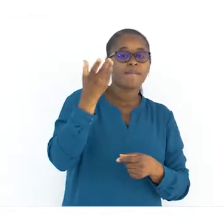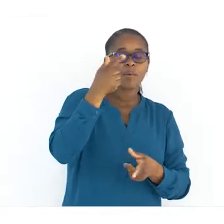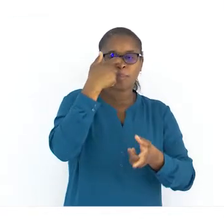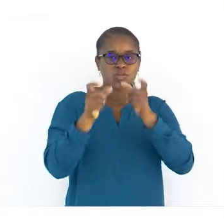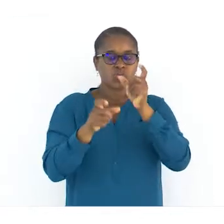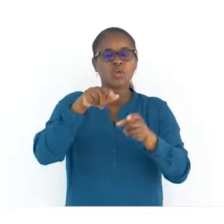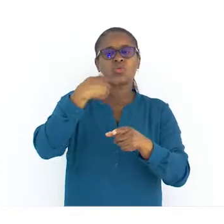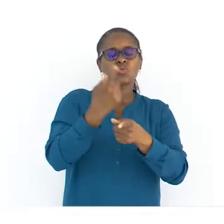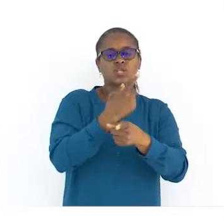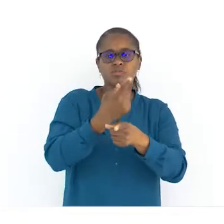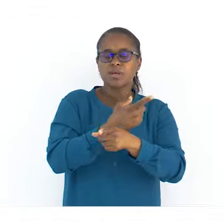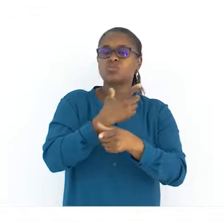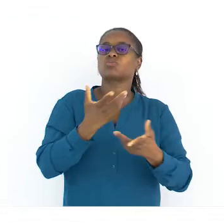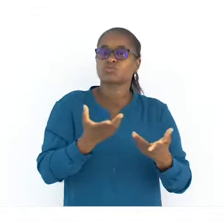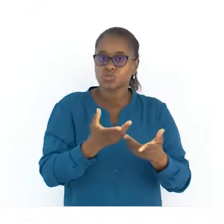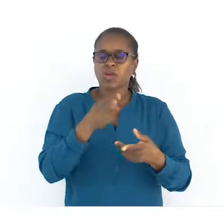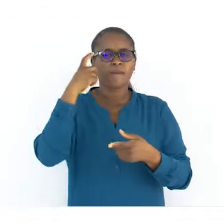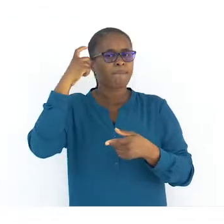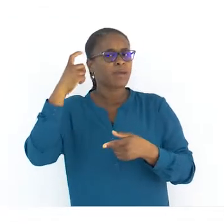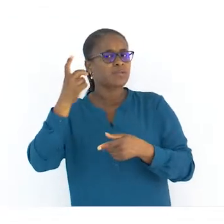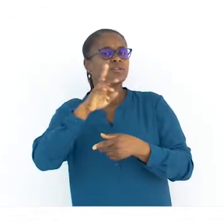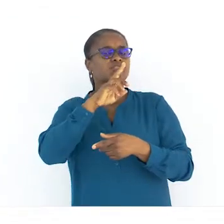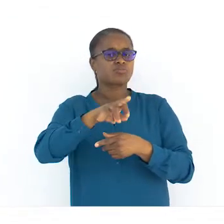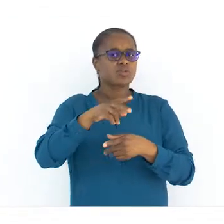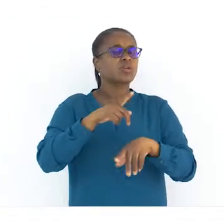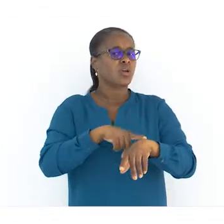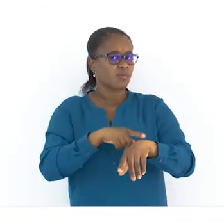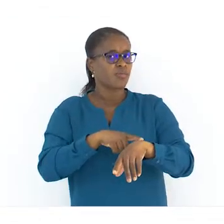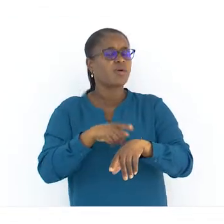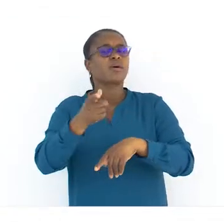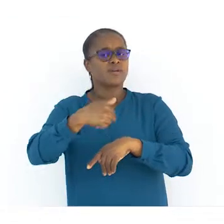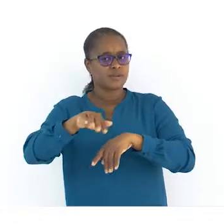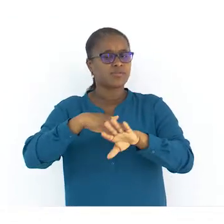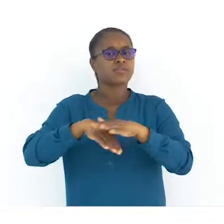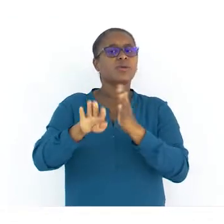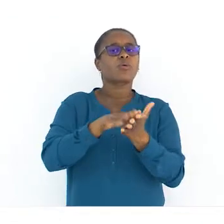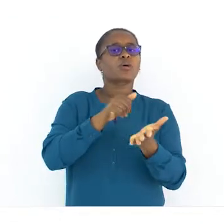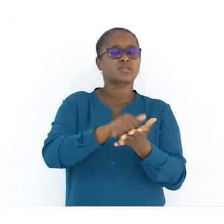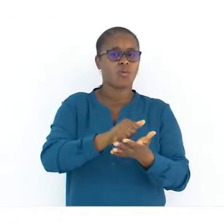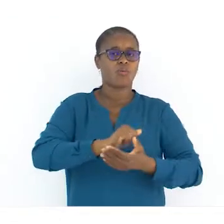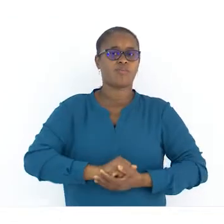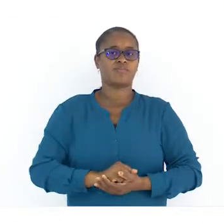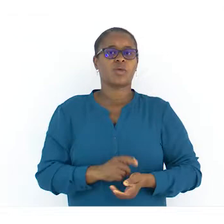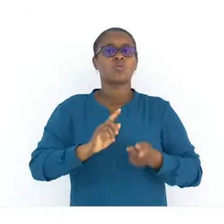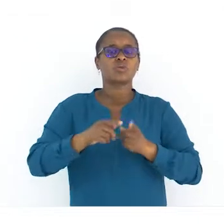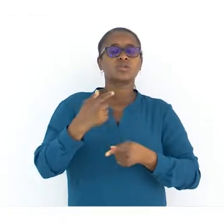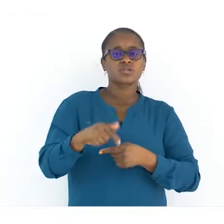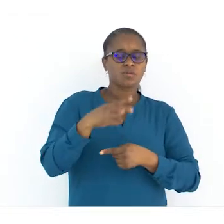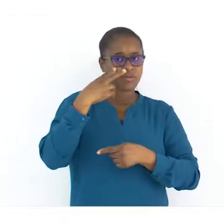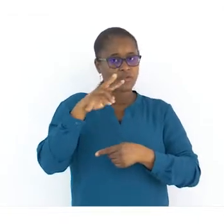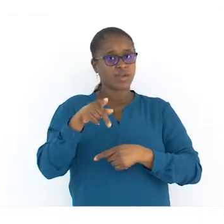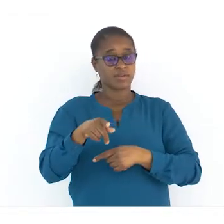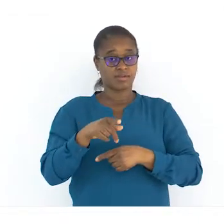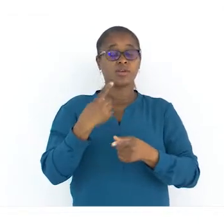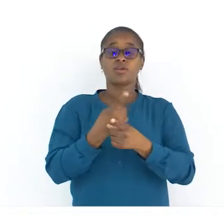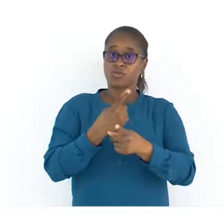cênicos. Pensem na resposta e daqui a pouco vamos fazer a correção. O que estamos a ver aqui